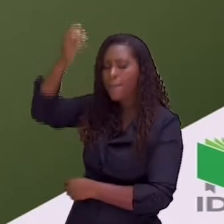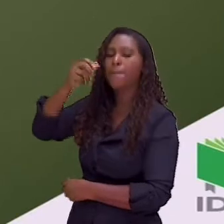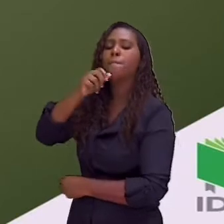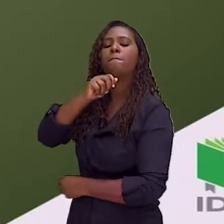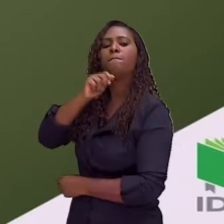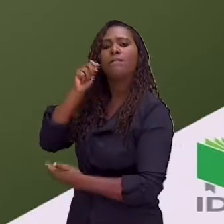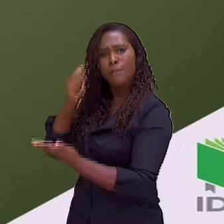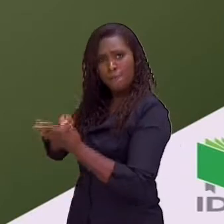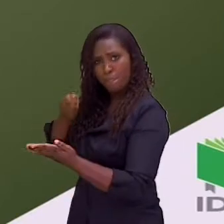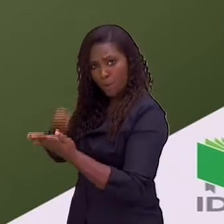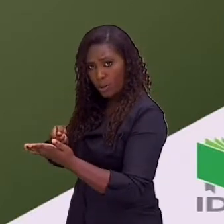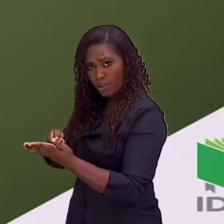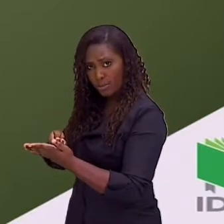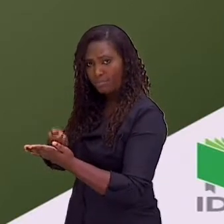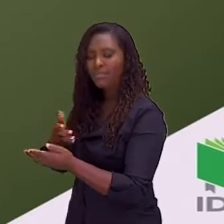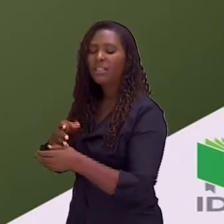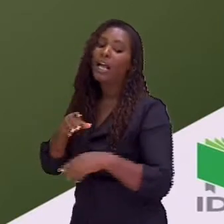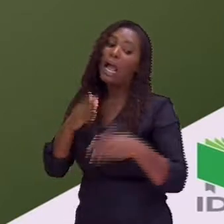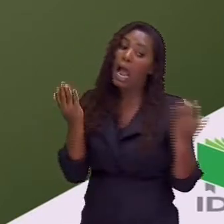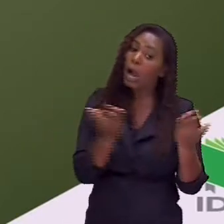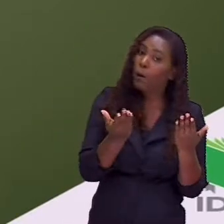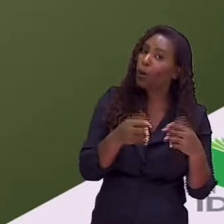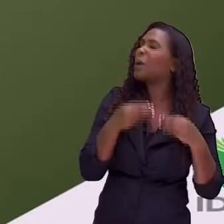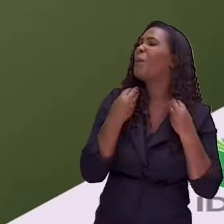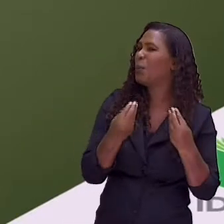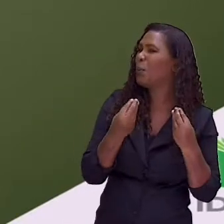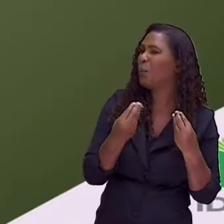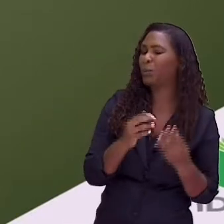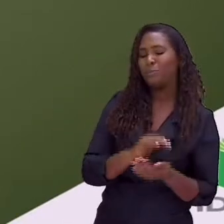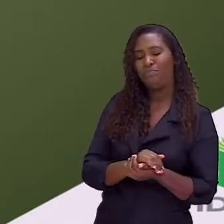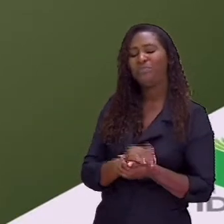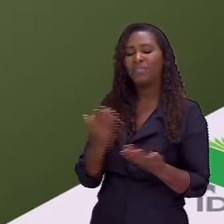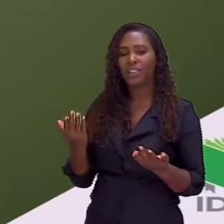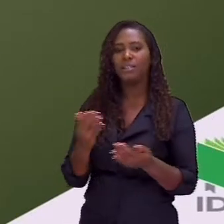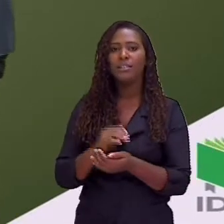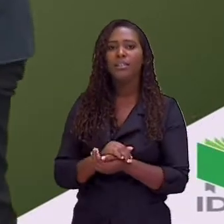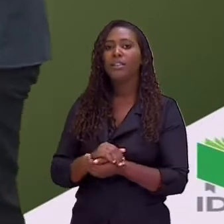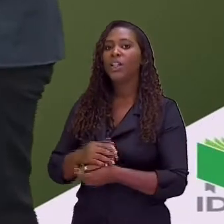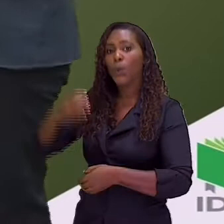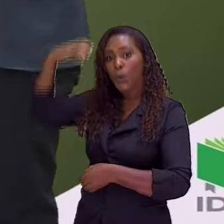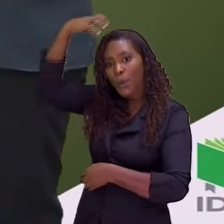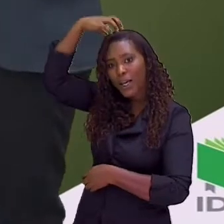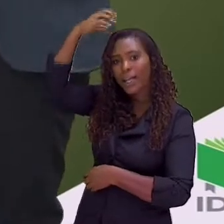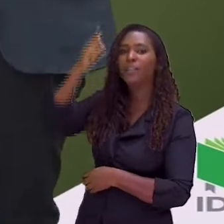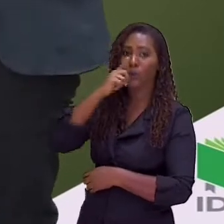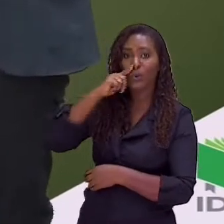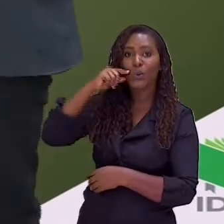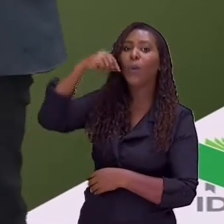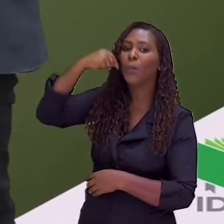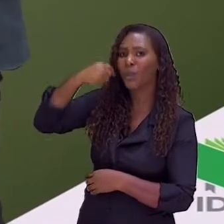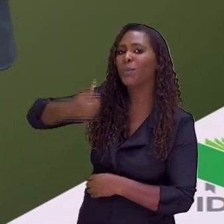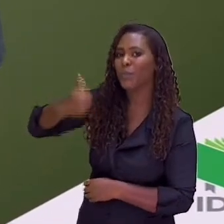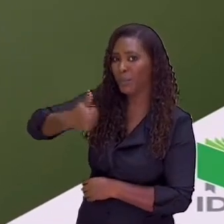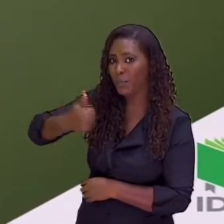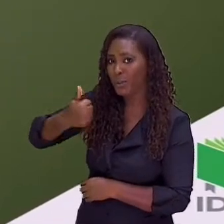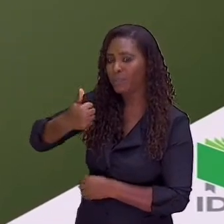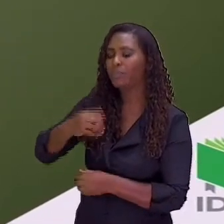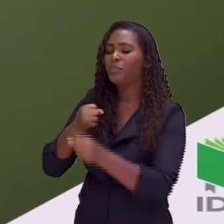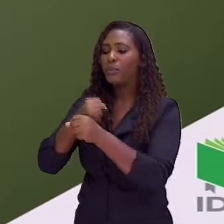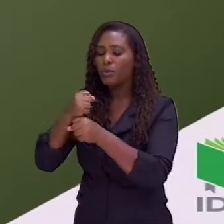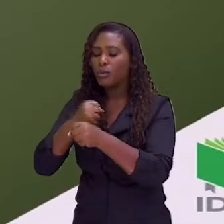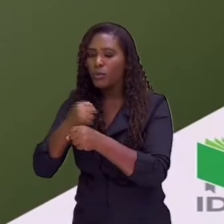outorgada por Dom Pedro I em 25 de março de 1824, como está aqui na imagem. A